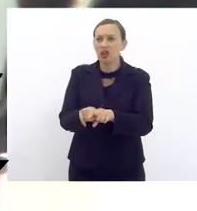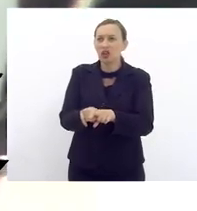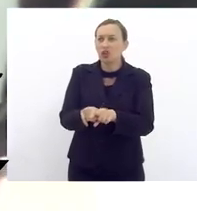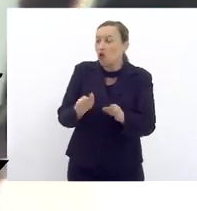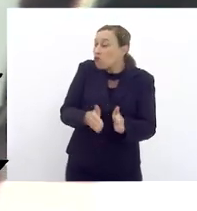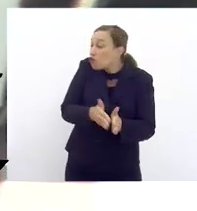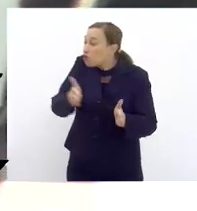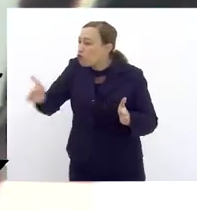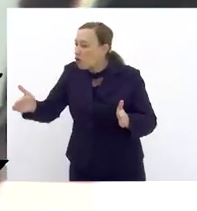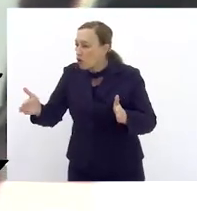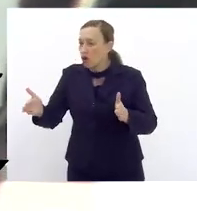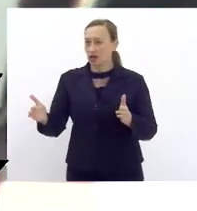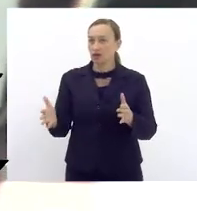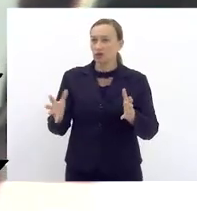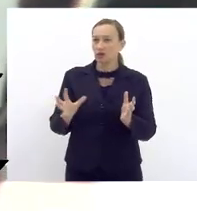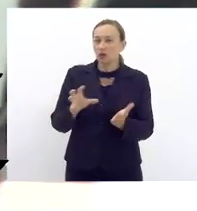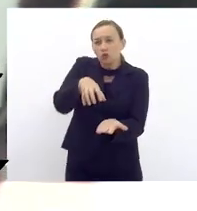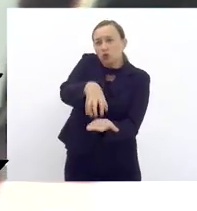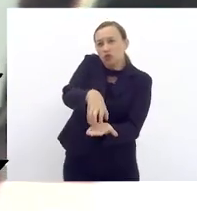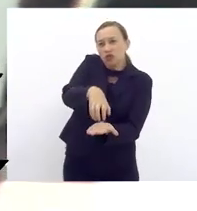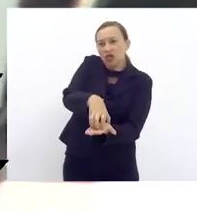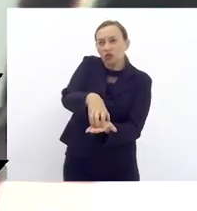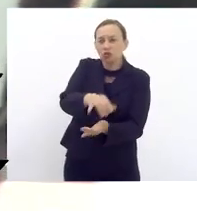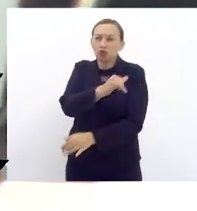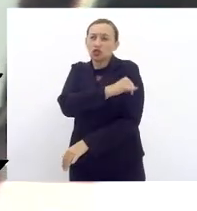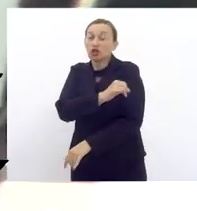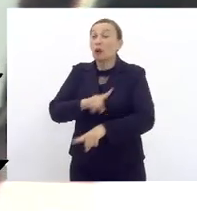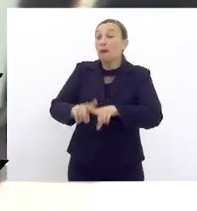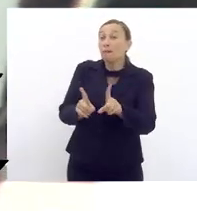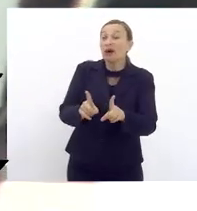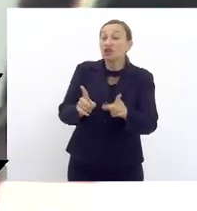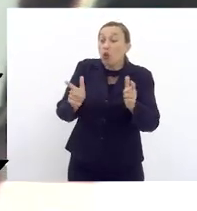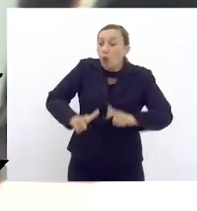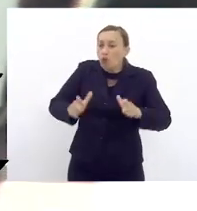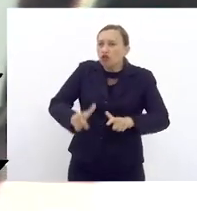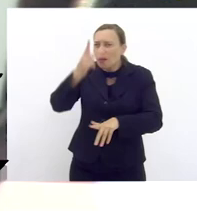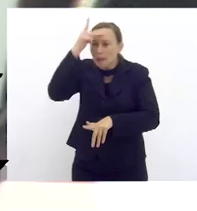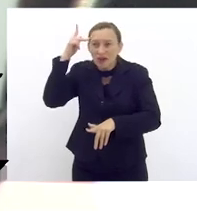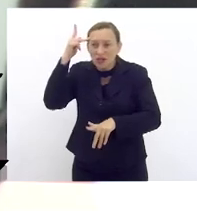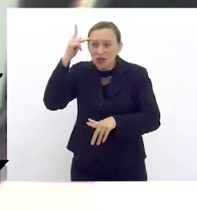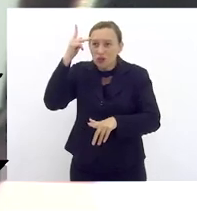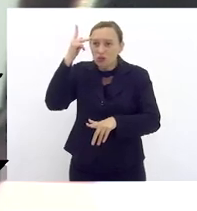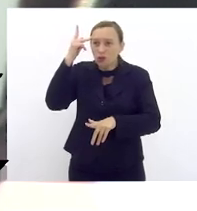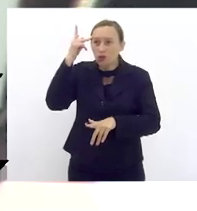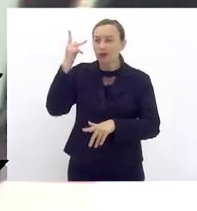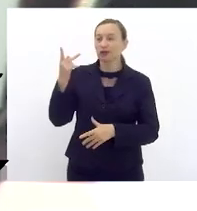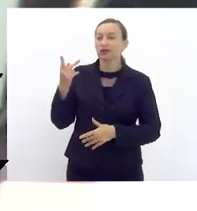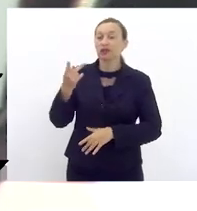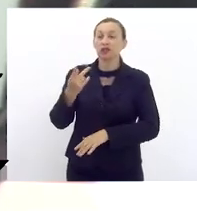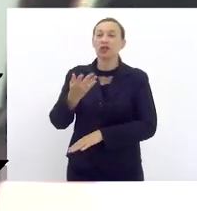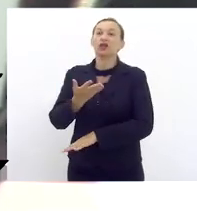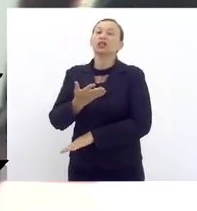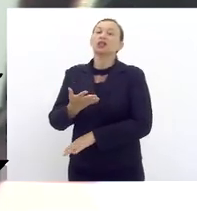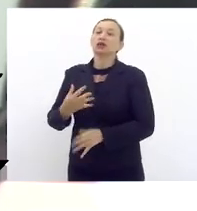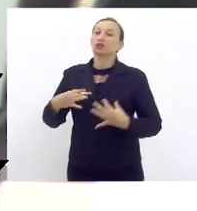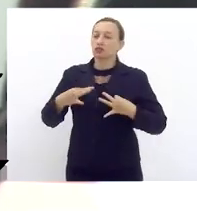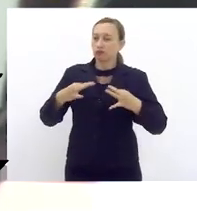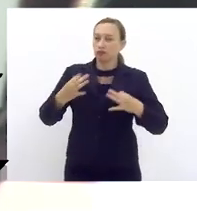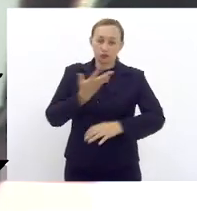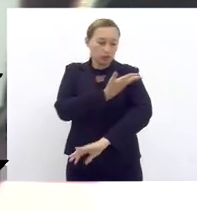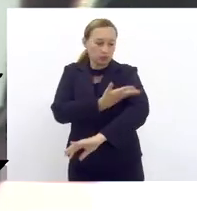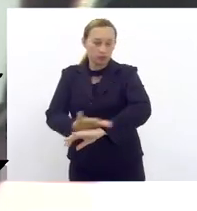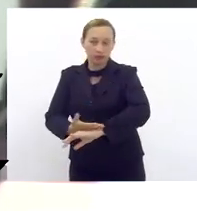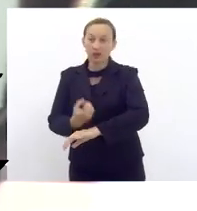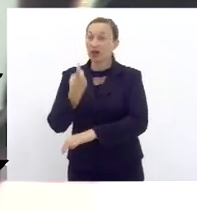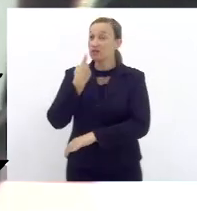Grande centro do Rio de Janeiro mas onde Pessoas que andam de branco na sexta-feira São hostilizadas